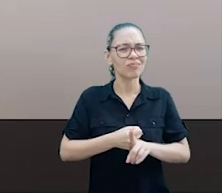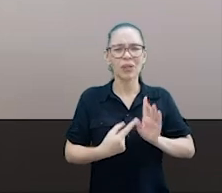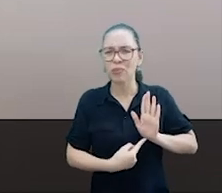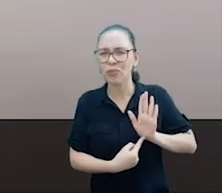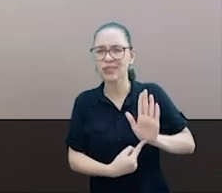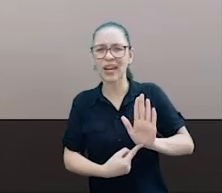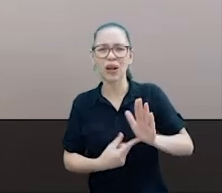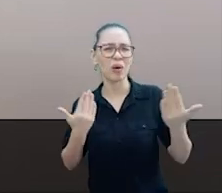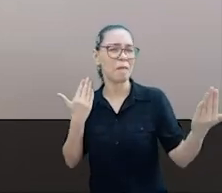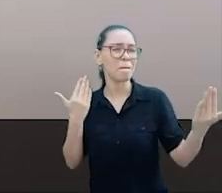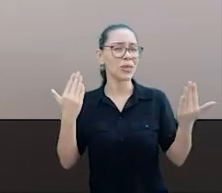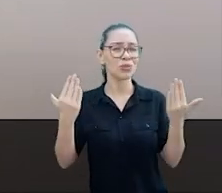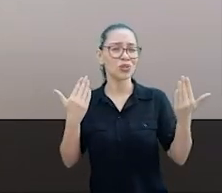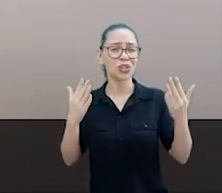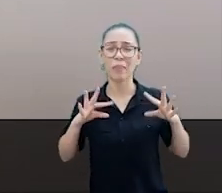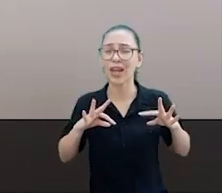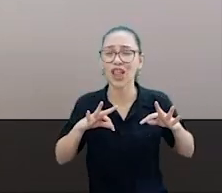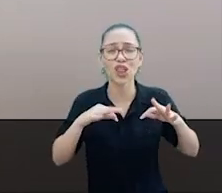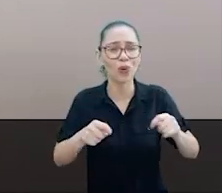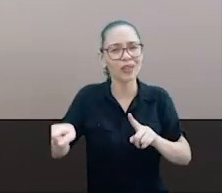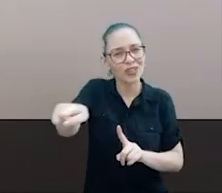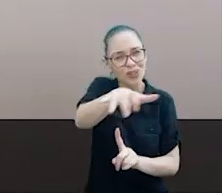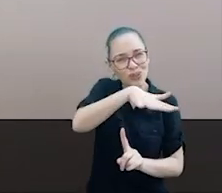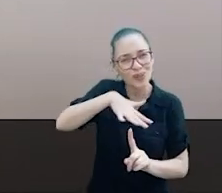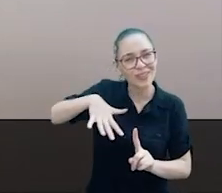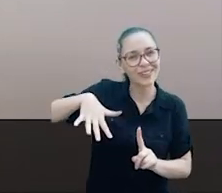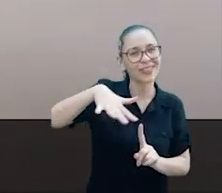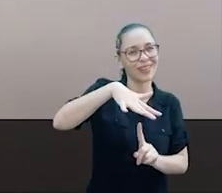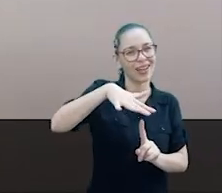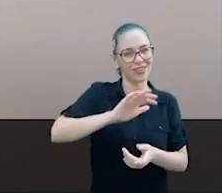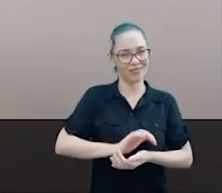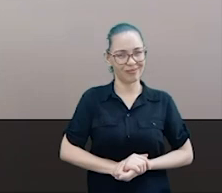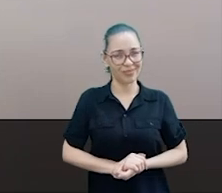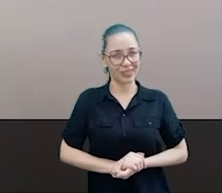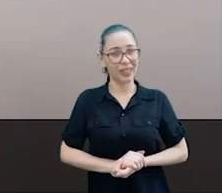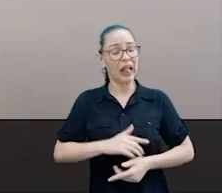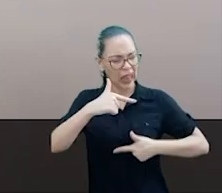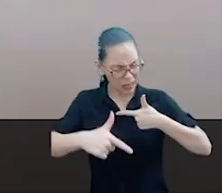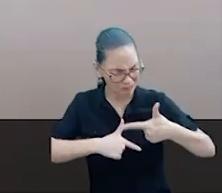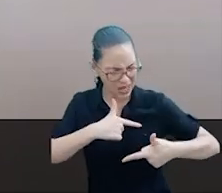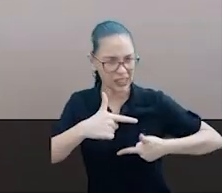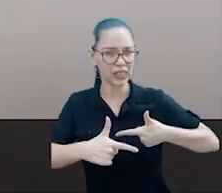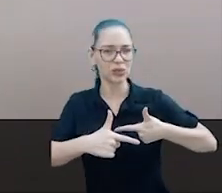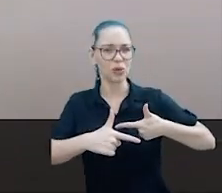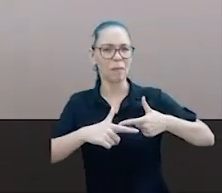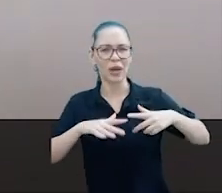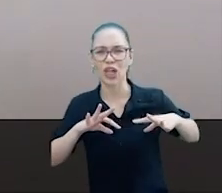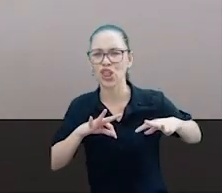aponte sempre um rumo de uma psicologia implicada no compromisso social, de uma